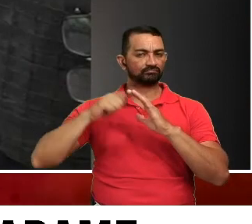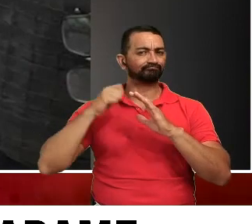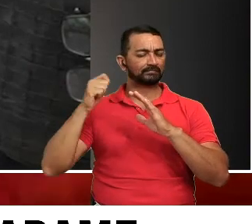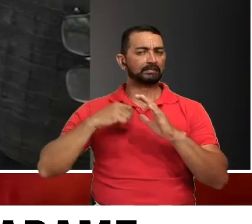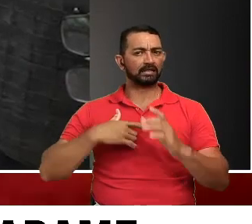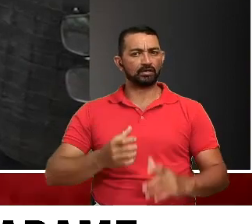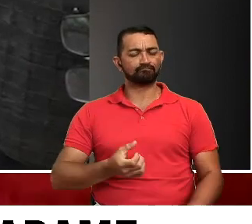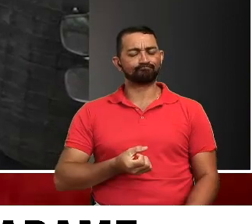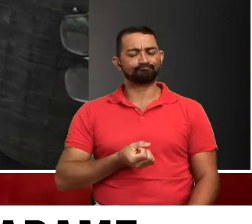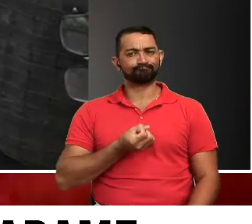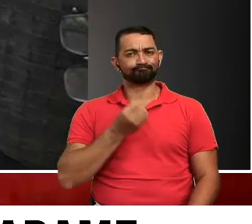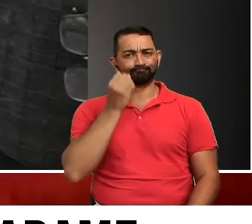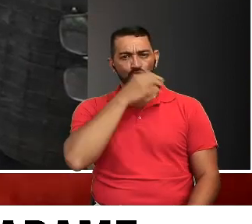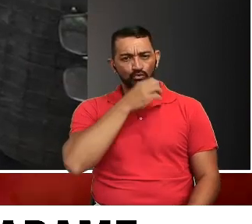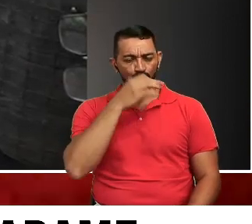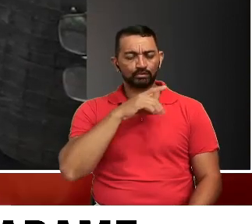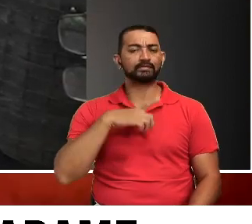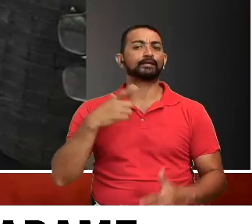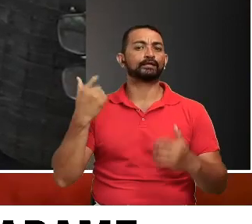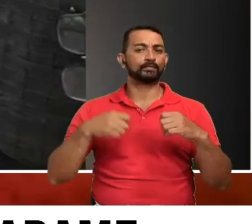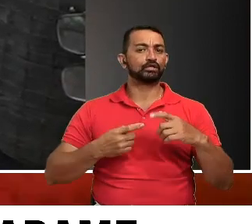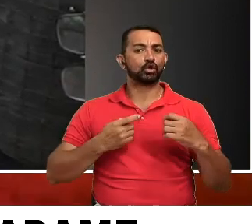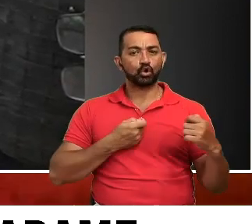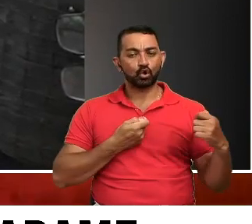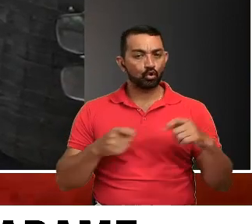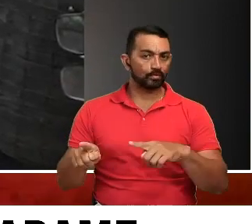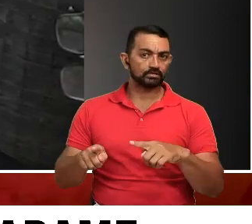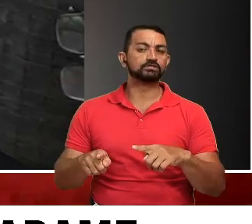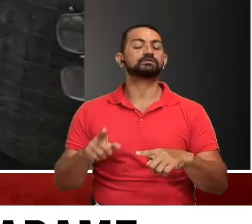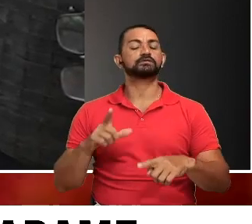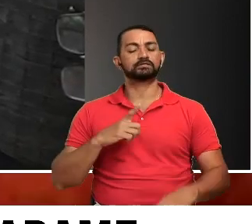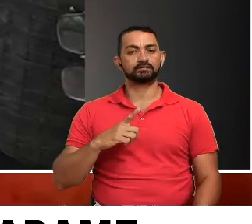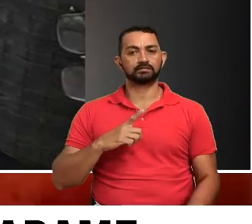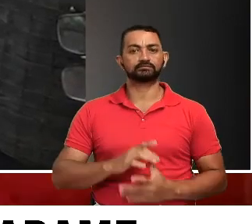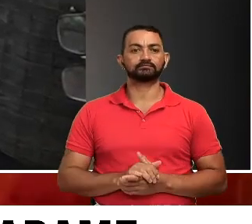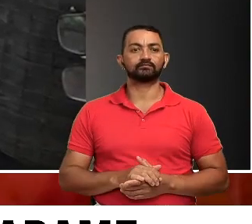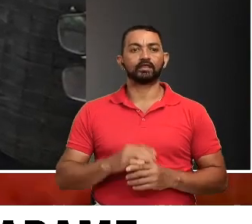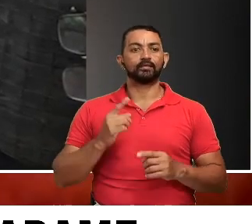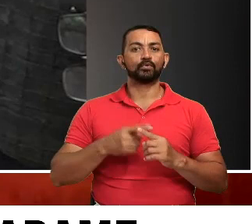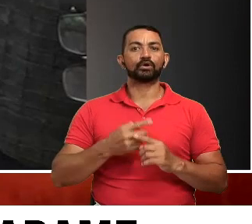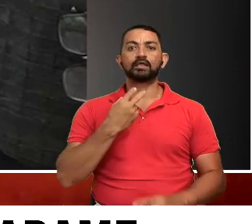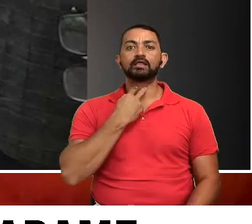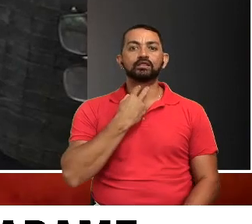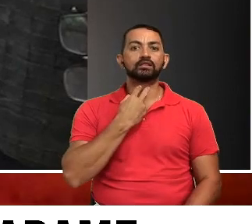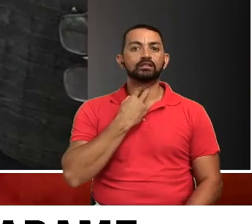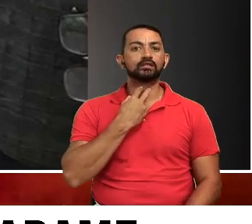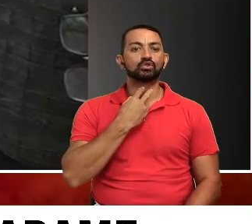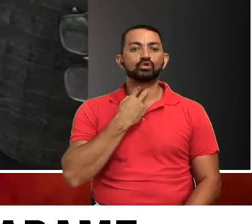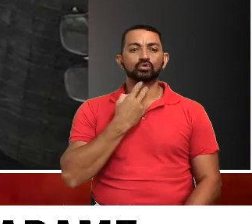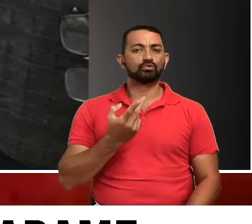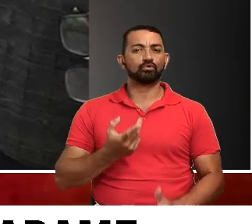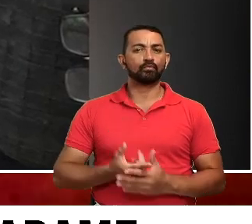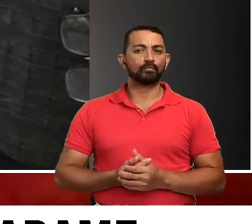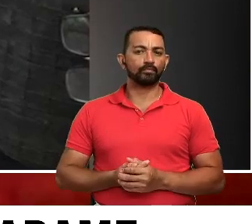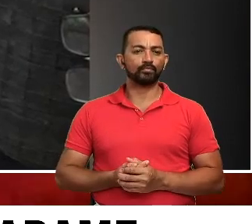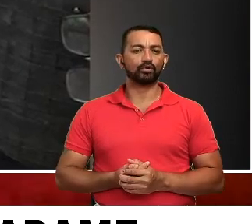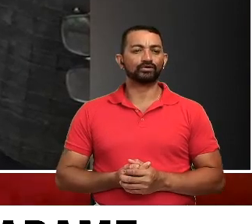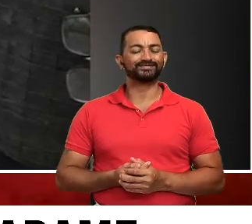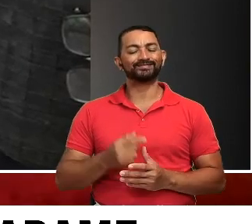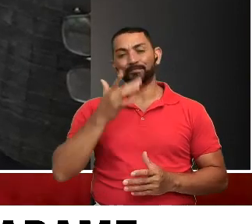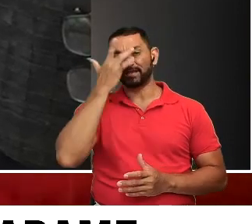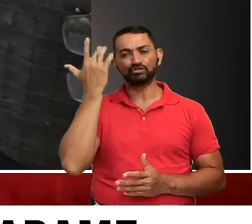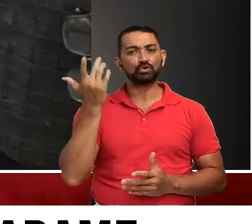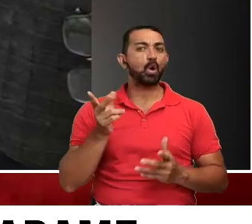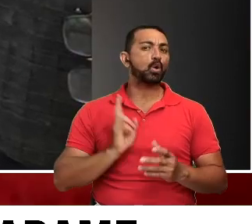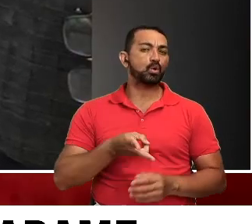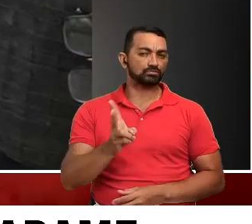O vídeo é uma cena muito forte. Então, tem que ser combatido, esse tipo de crime tem que ser combatido, porque não pode ficar impune, né? Porque